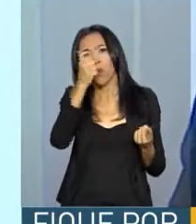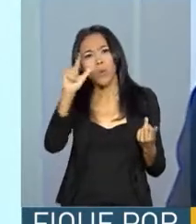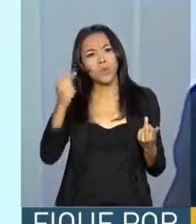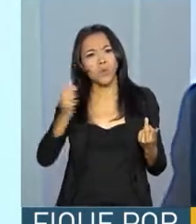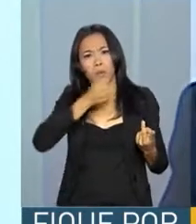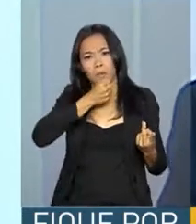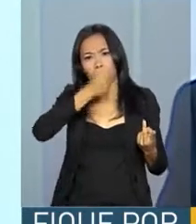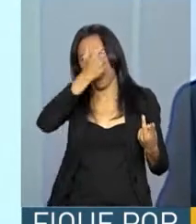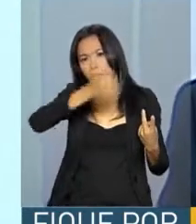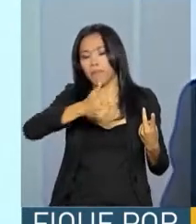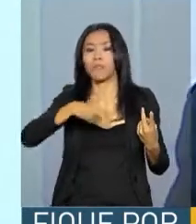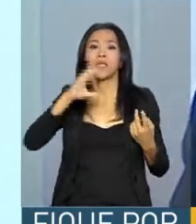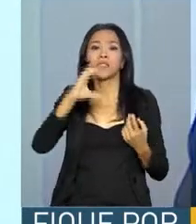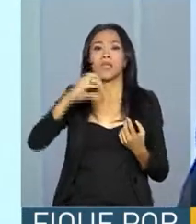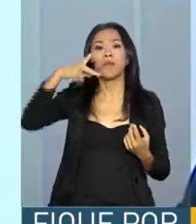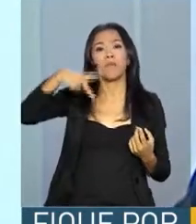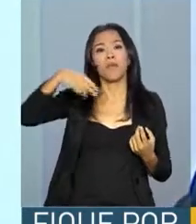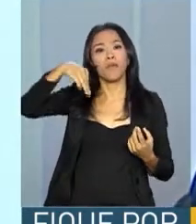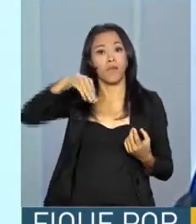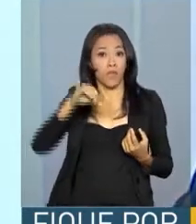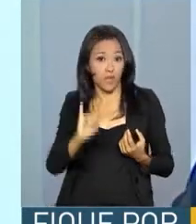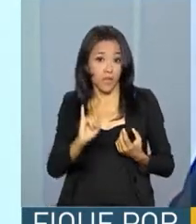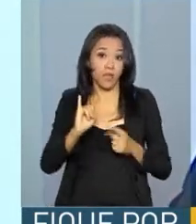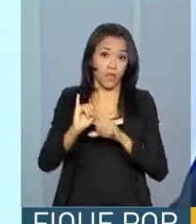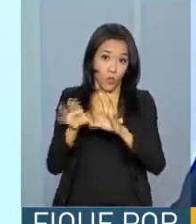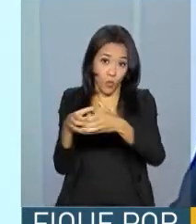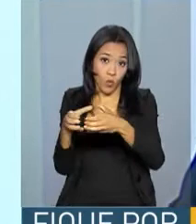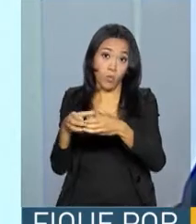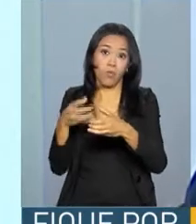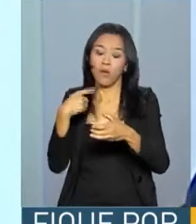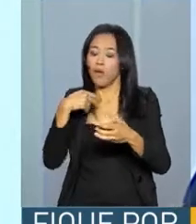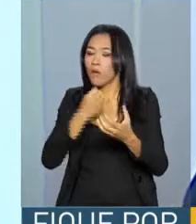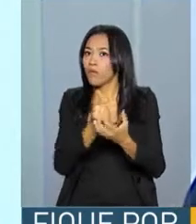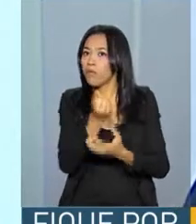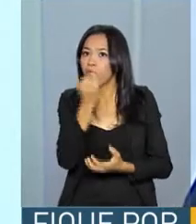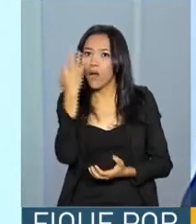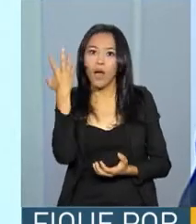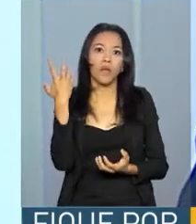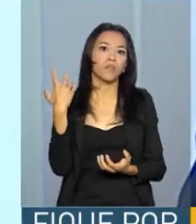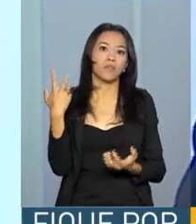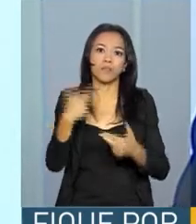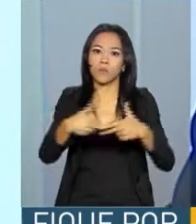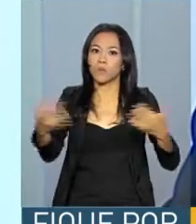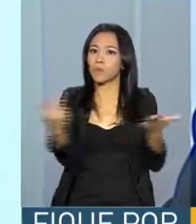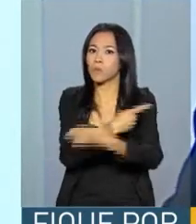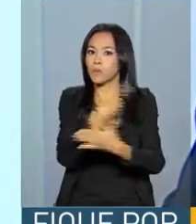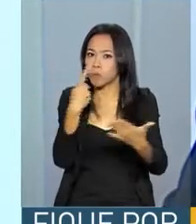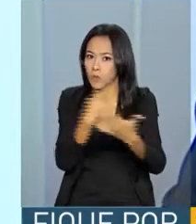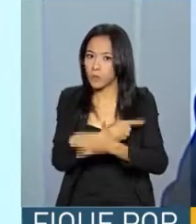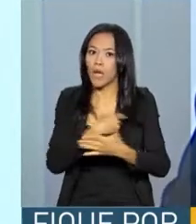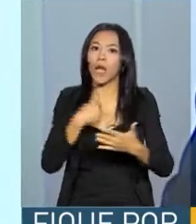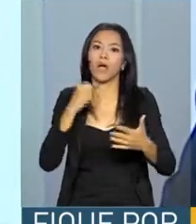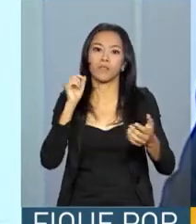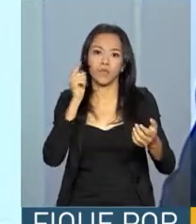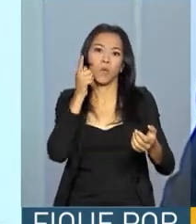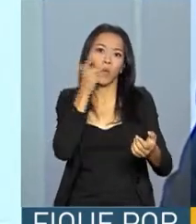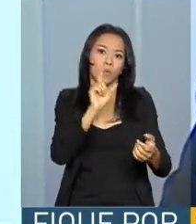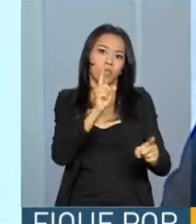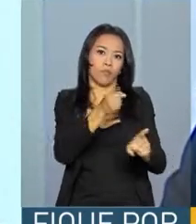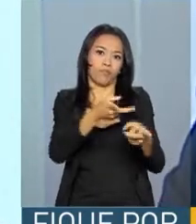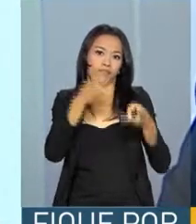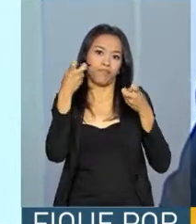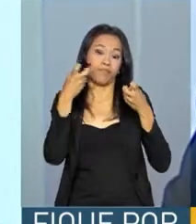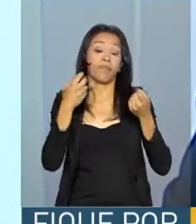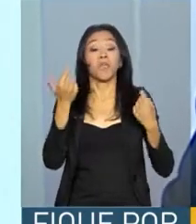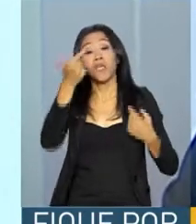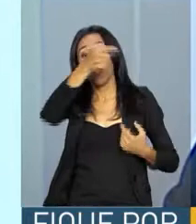não é? A CPMI, por exemplo, detectou várias irregularidades nesse sentido. Em outras palavras, aqueles que nos